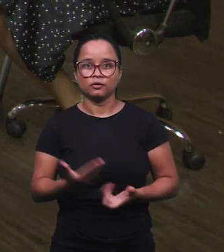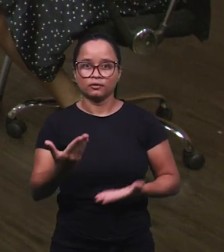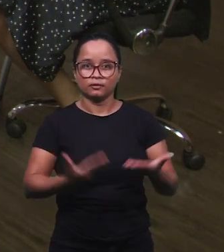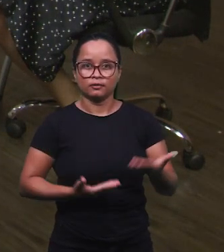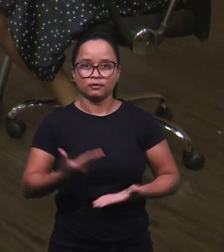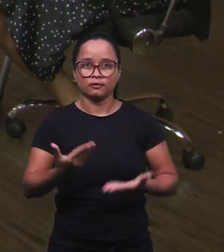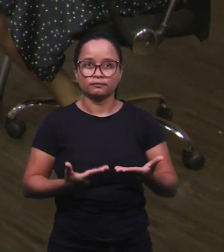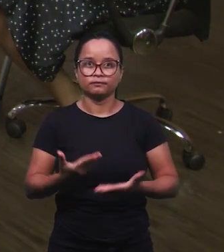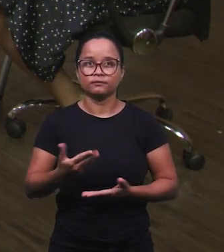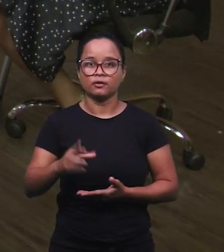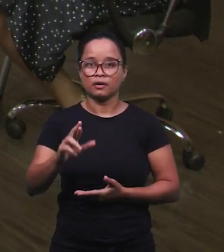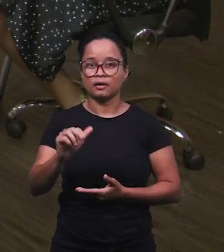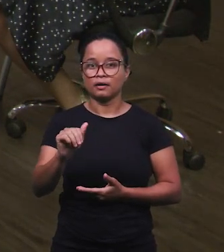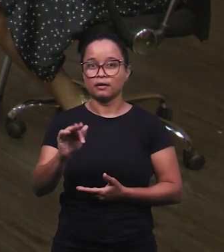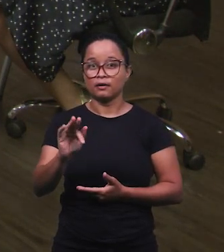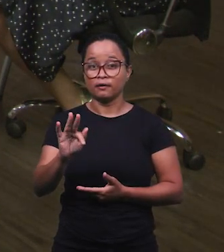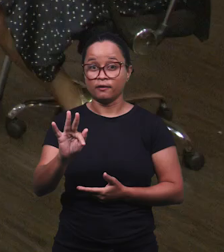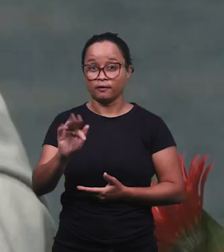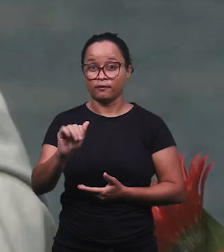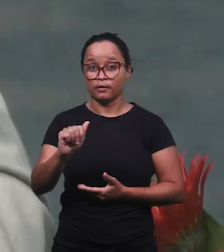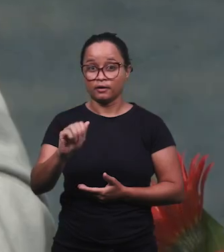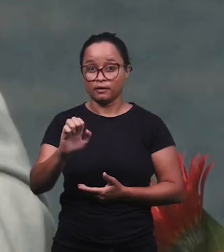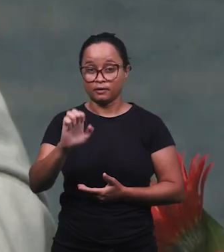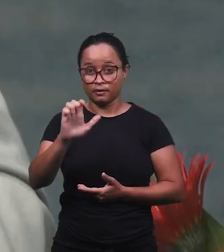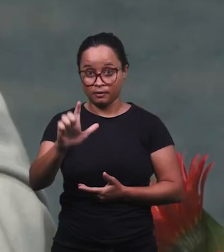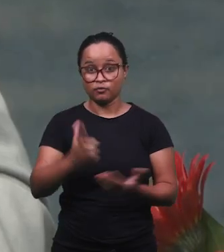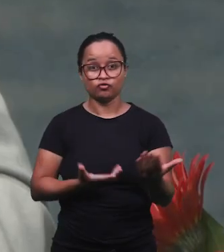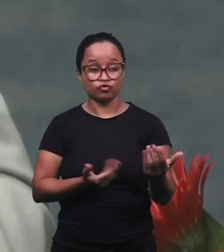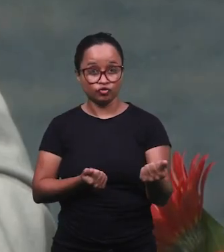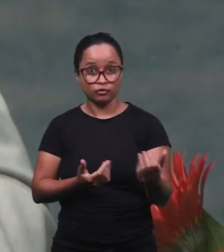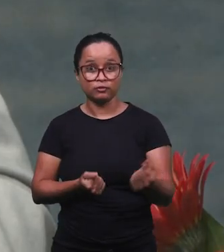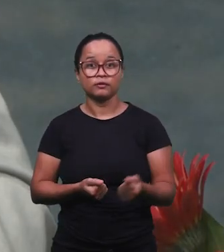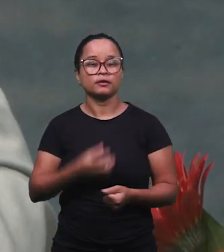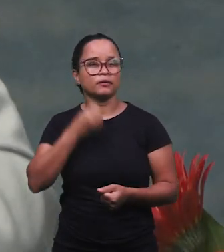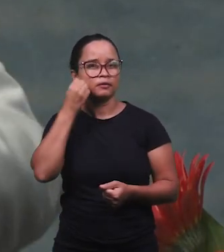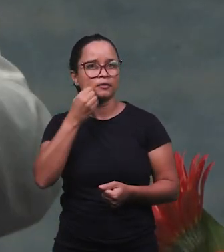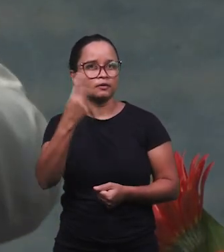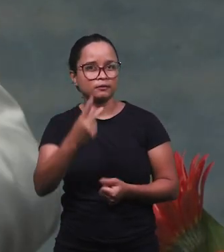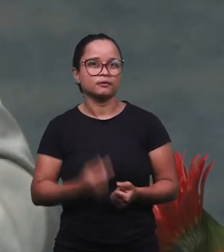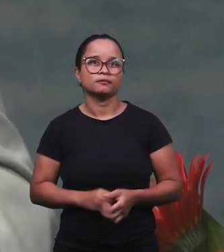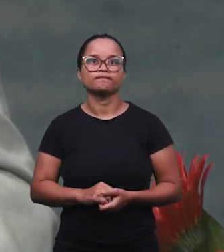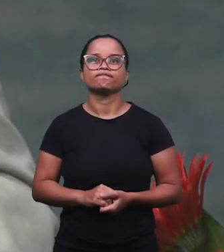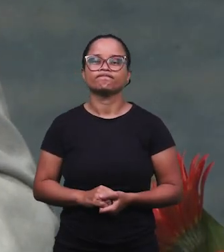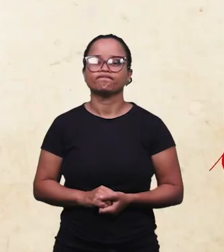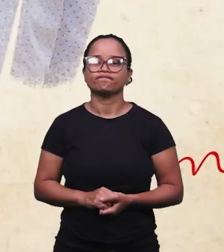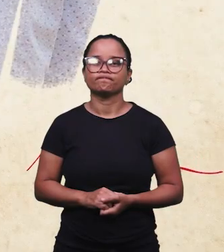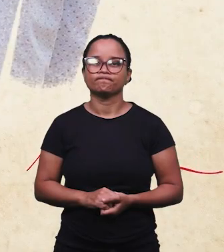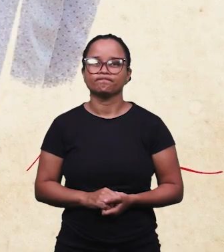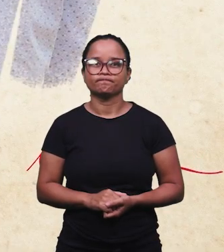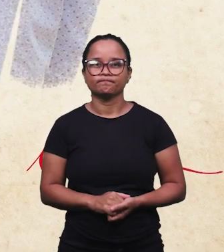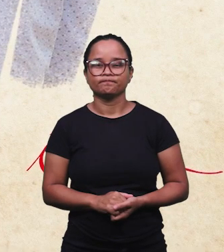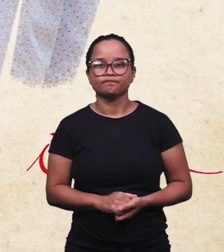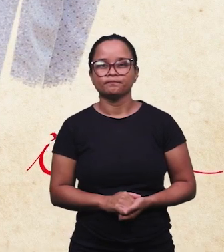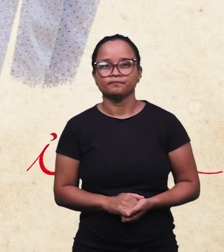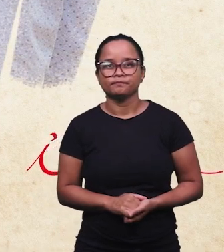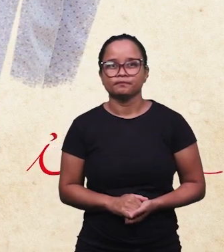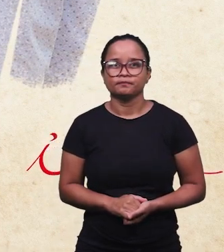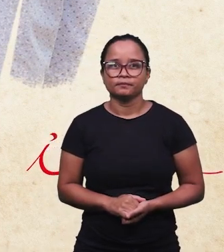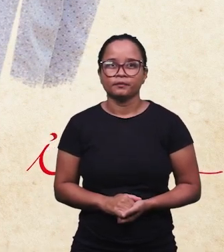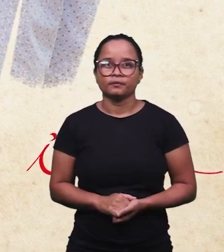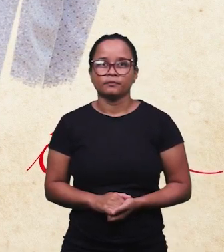Rafael Toscano, jovem, que vai contar a sua experiência também. Então, fala, jovem.